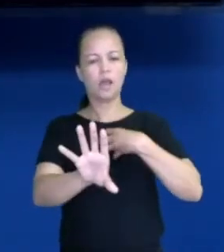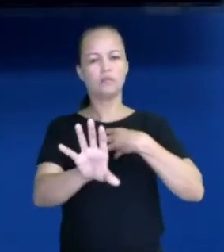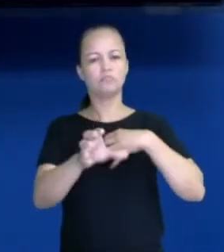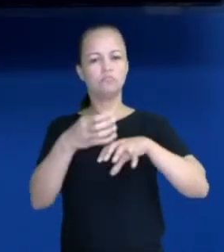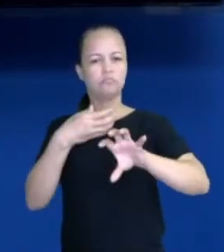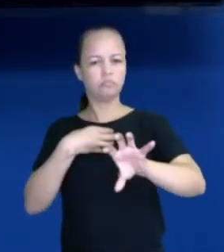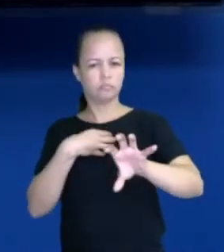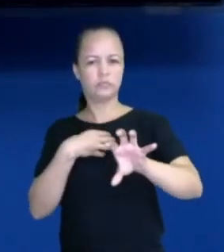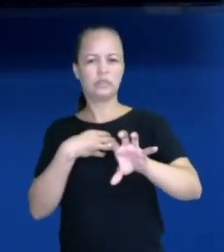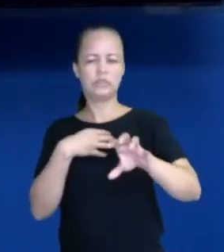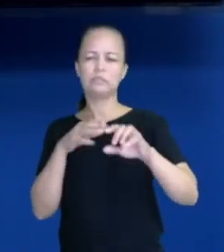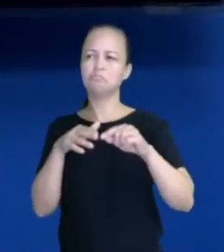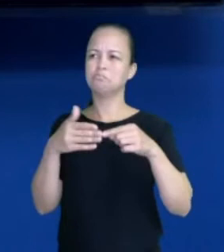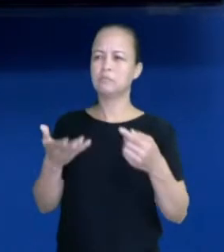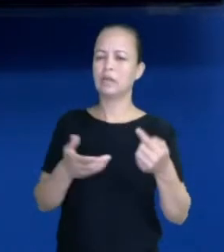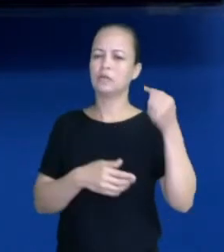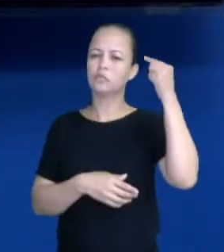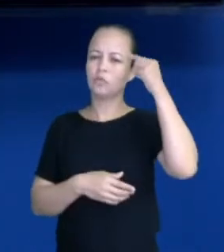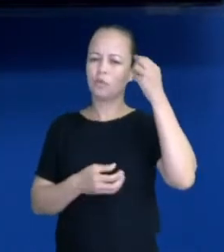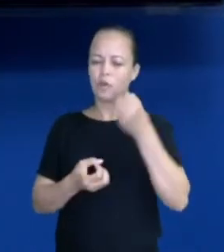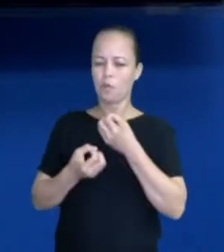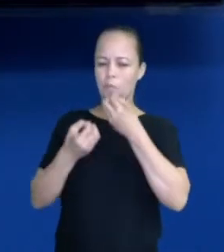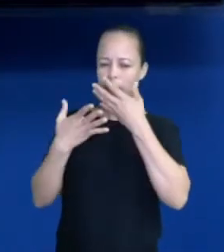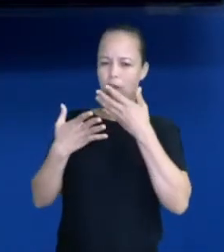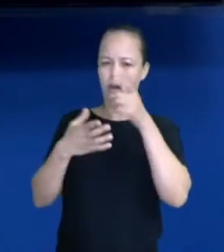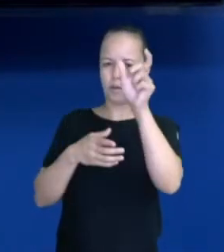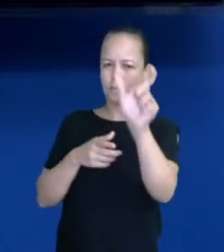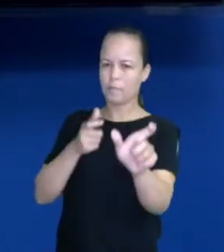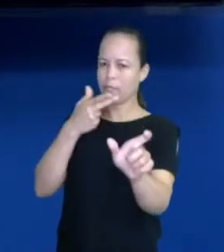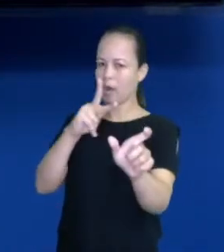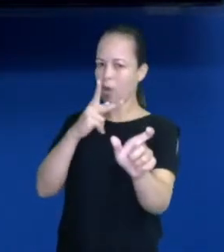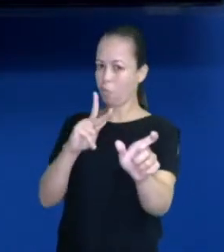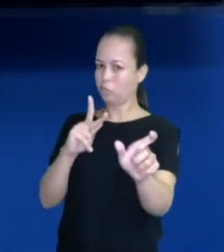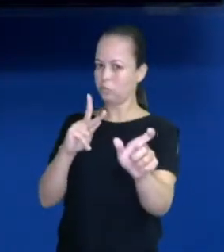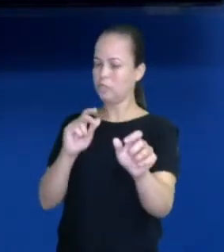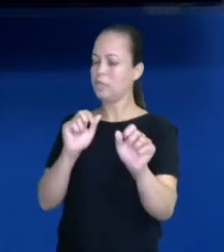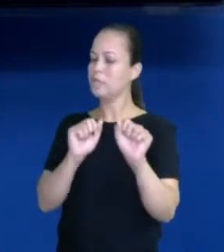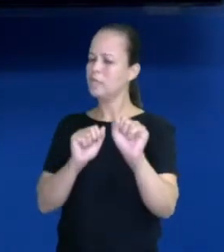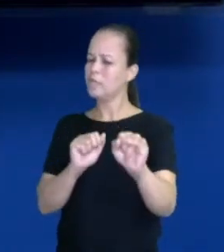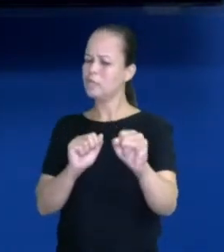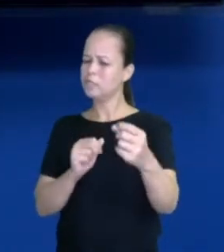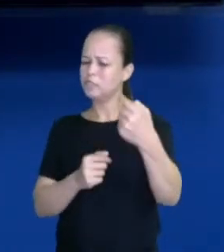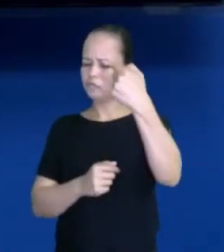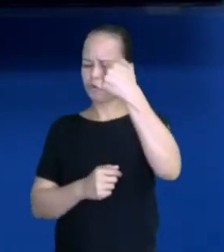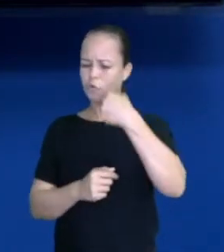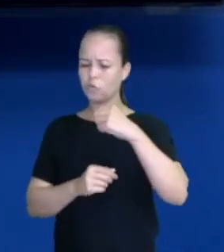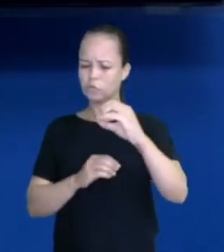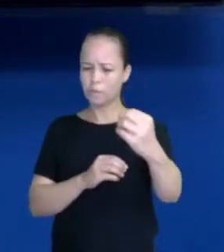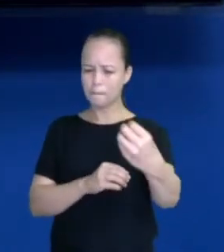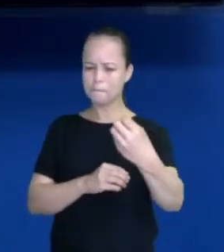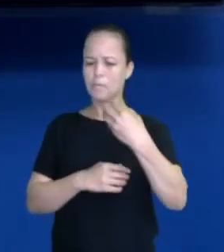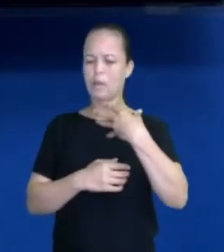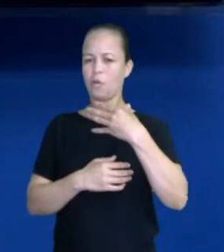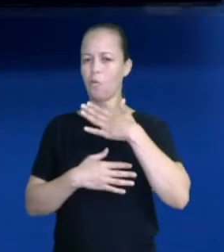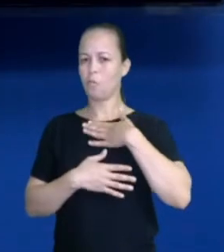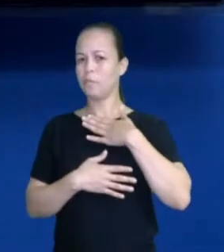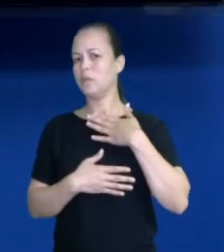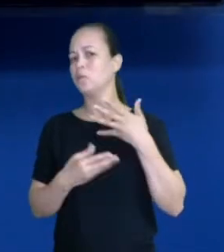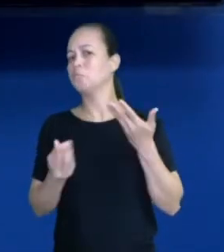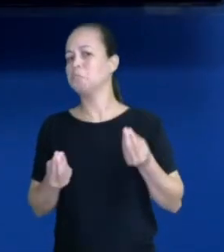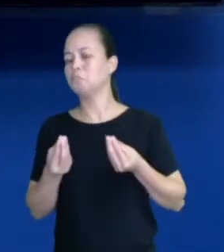bem para o outro? E se fosse comigo? Olha a perguntinha. Se fosse